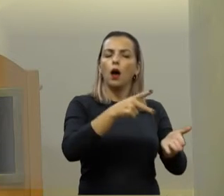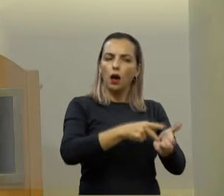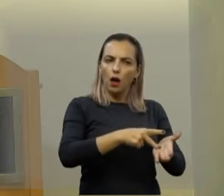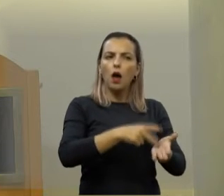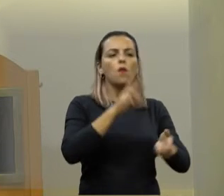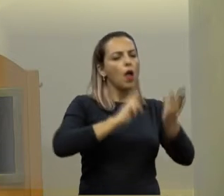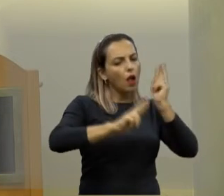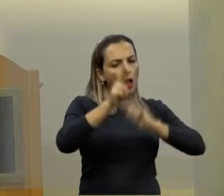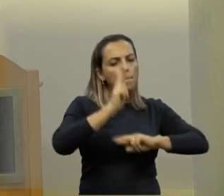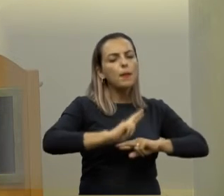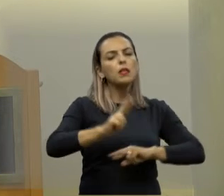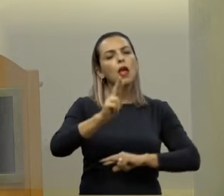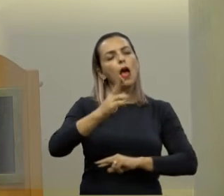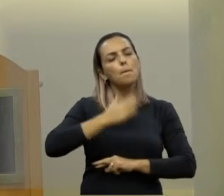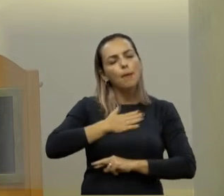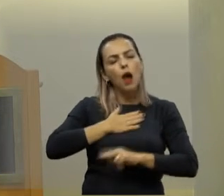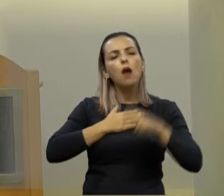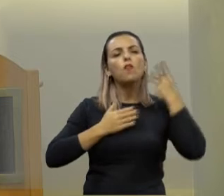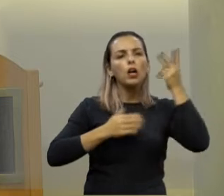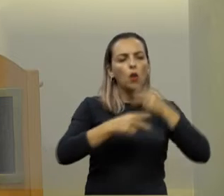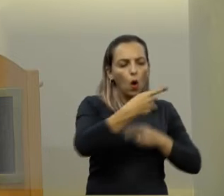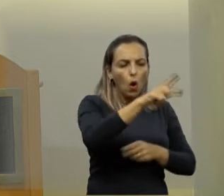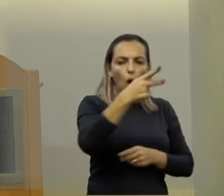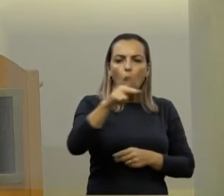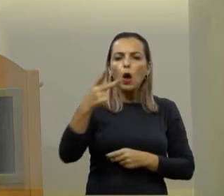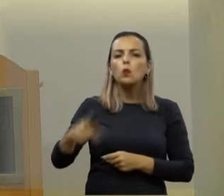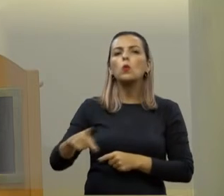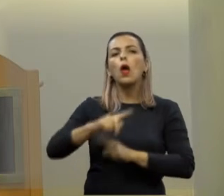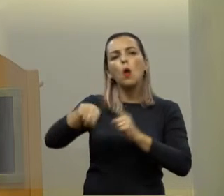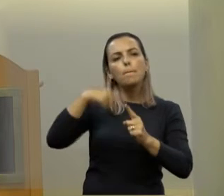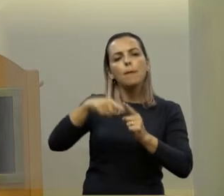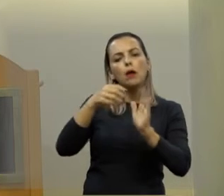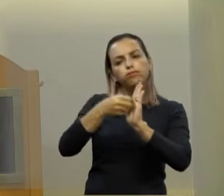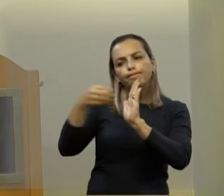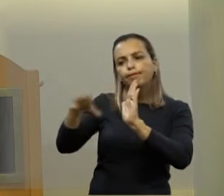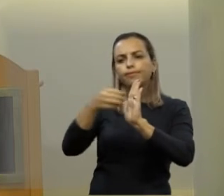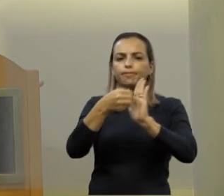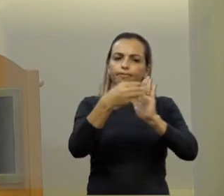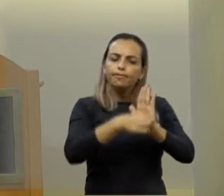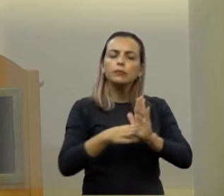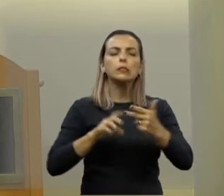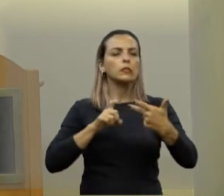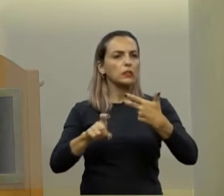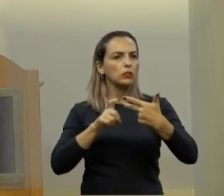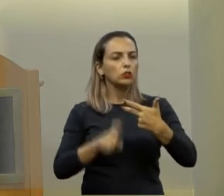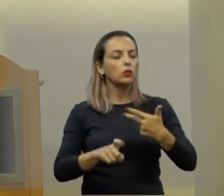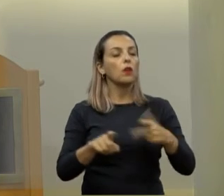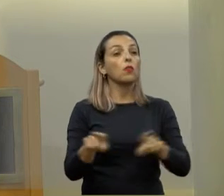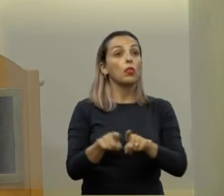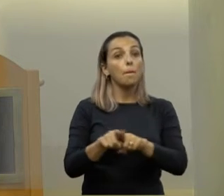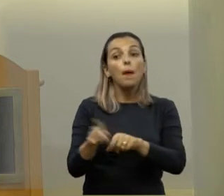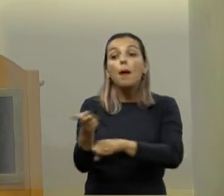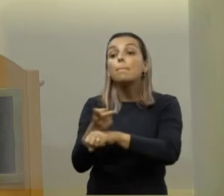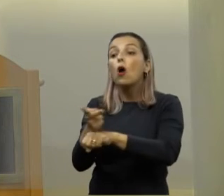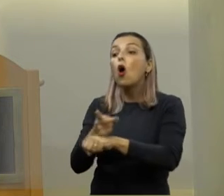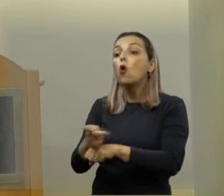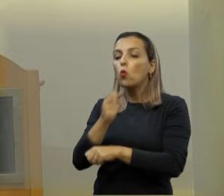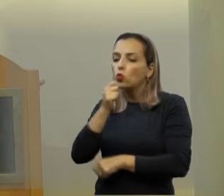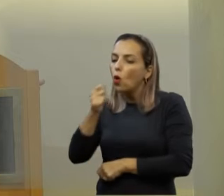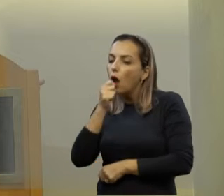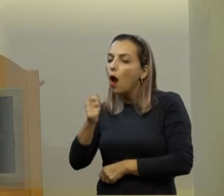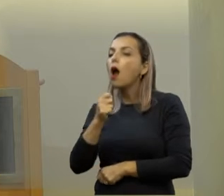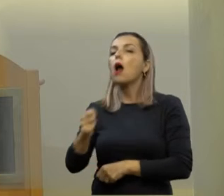nem reclamar com os vereadores para fazer indicações e muitas vezes procura também o